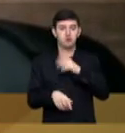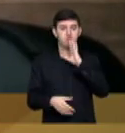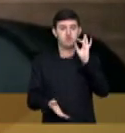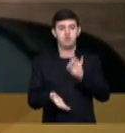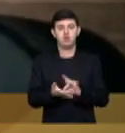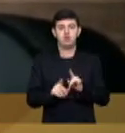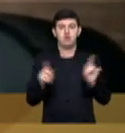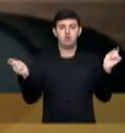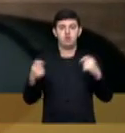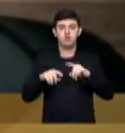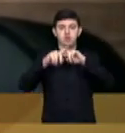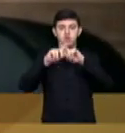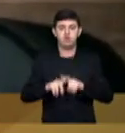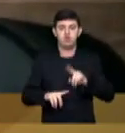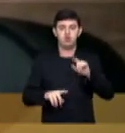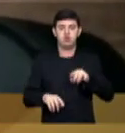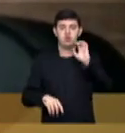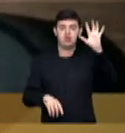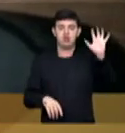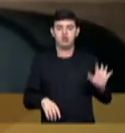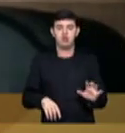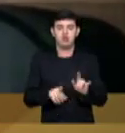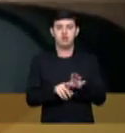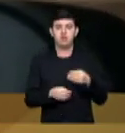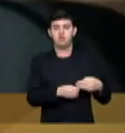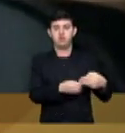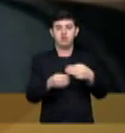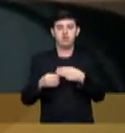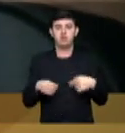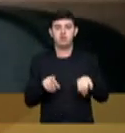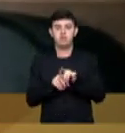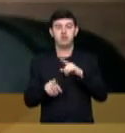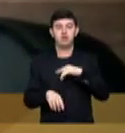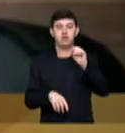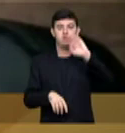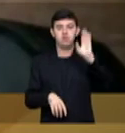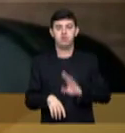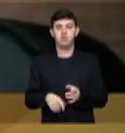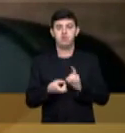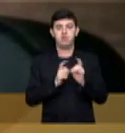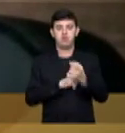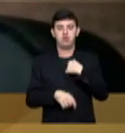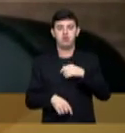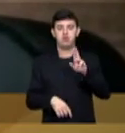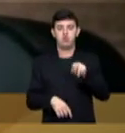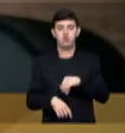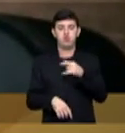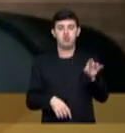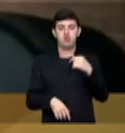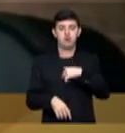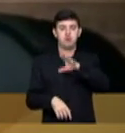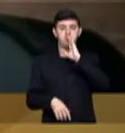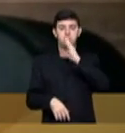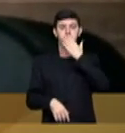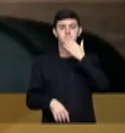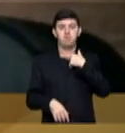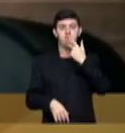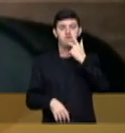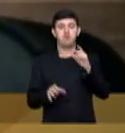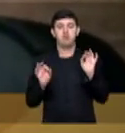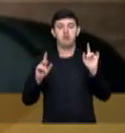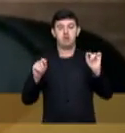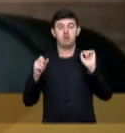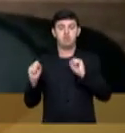concorrente dos estados e municípios para, diante da omissão da União, adotarem medidas para cumprir